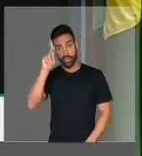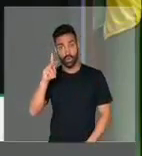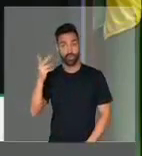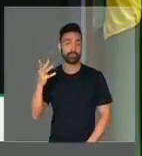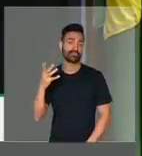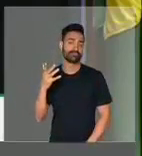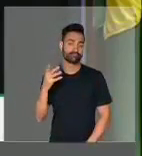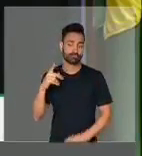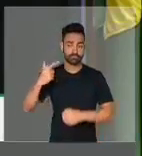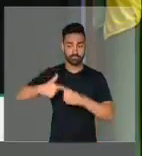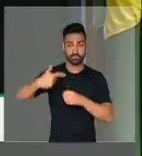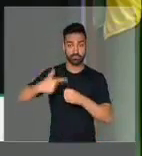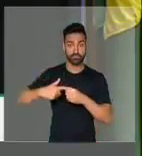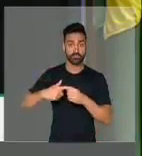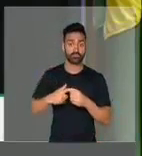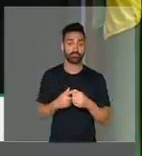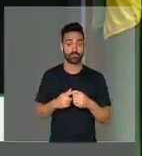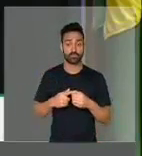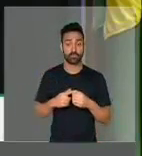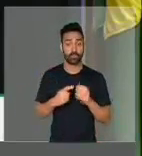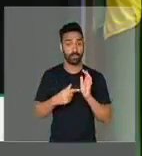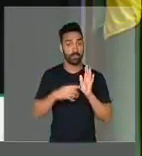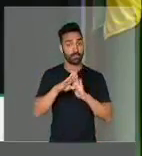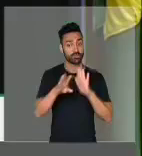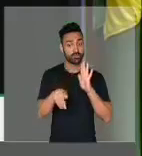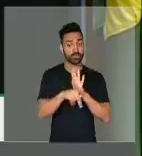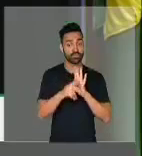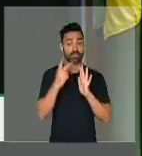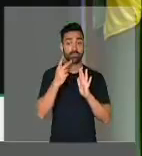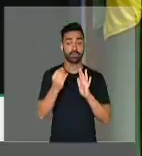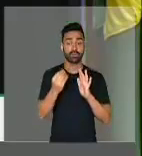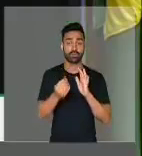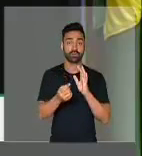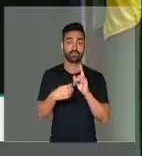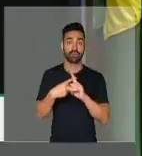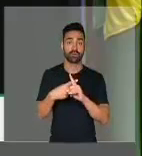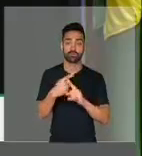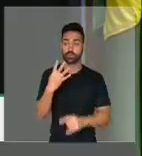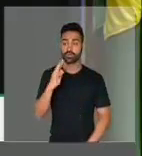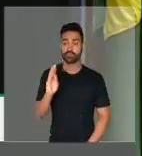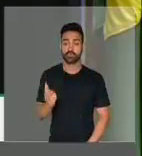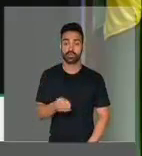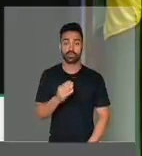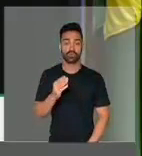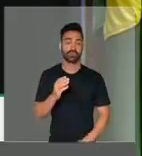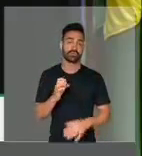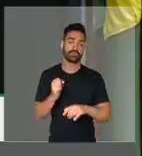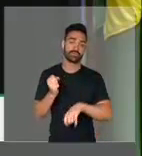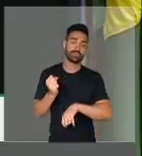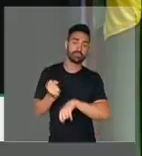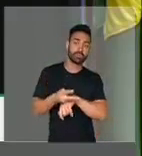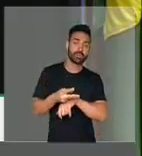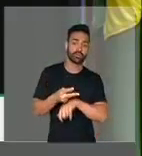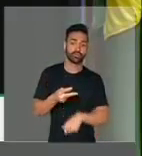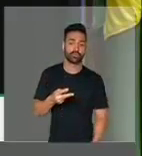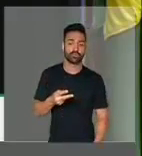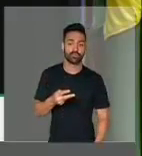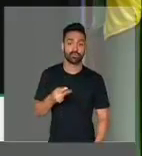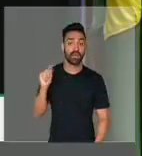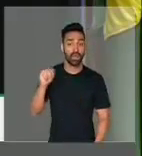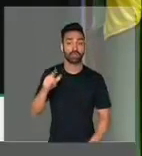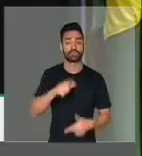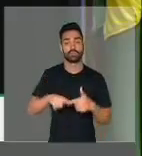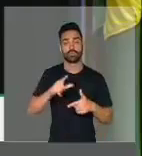seria suficiente, se essa medida provisória não fosse, para gerar 4 milhões de empregos na cadeia produtiva do petróleo. Então essa que é a